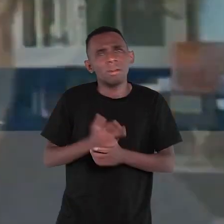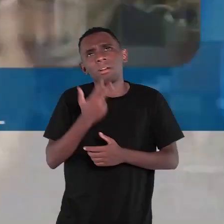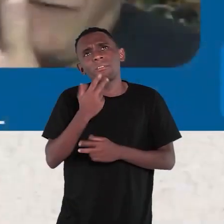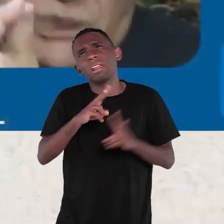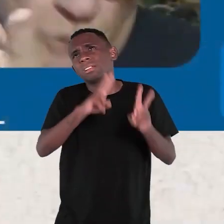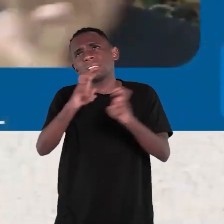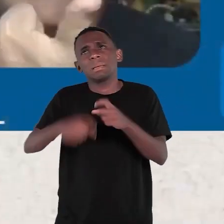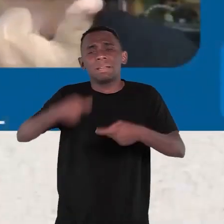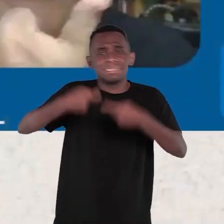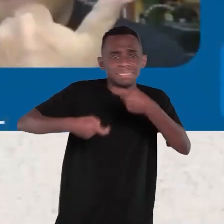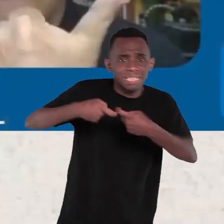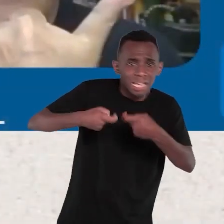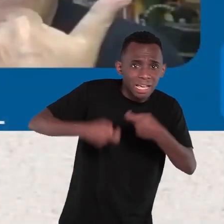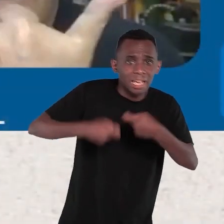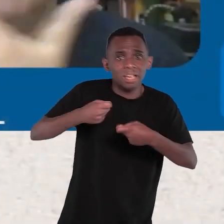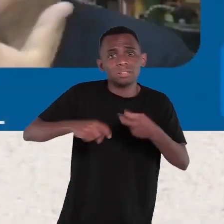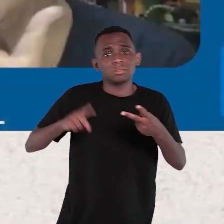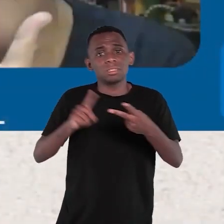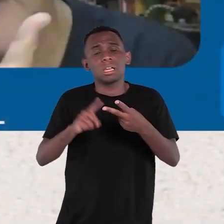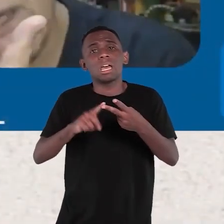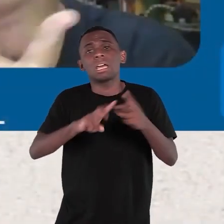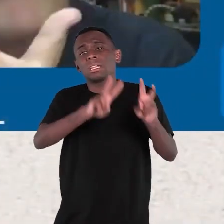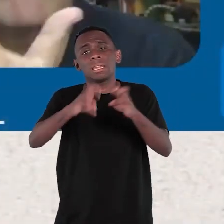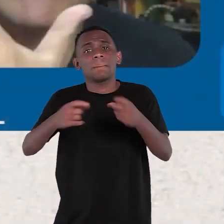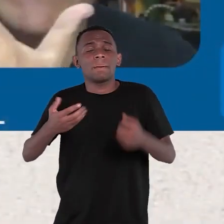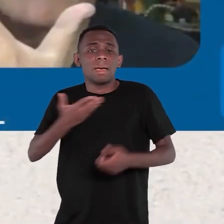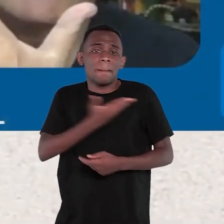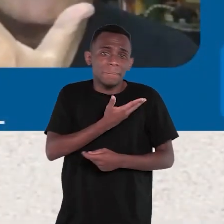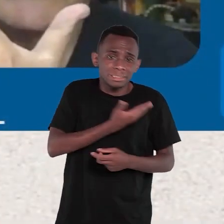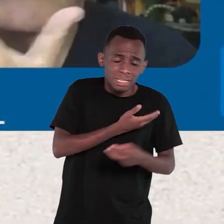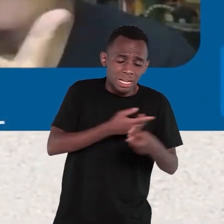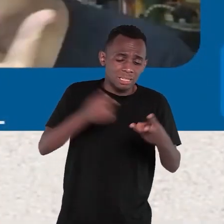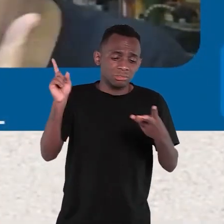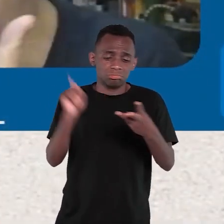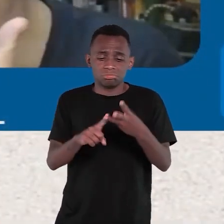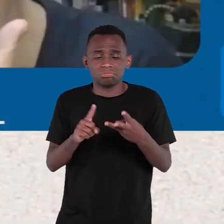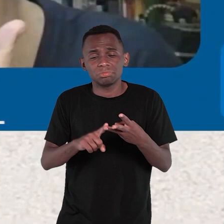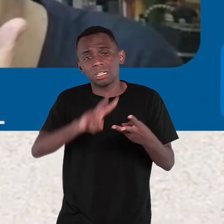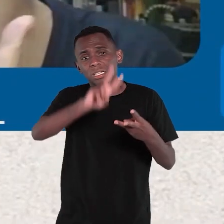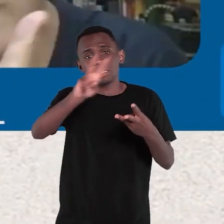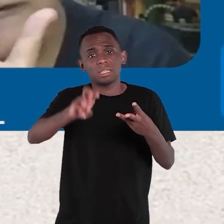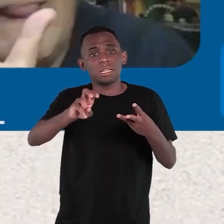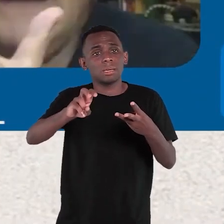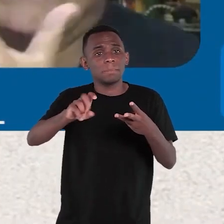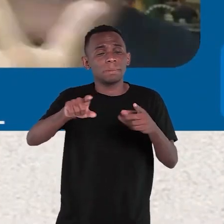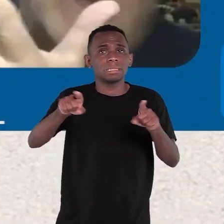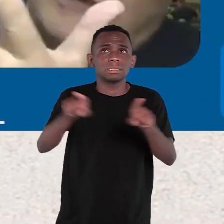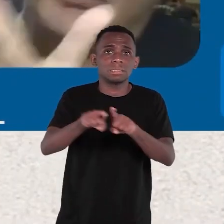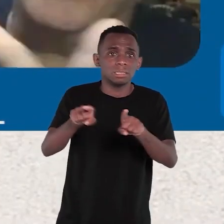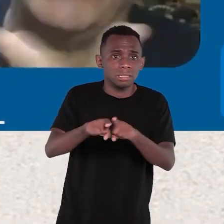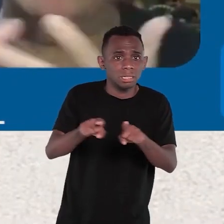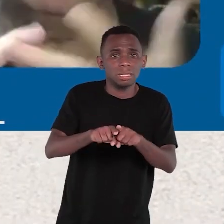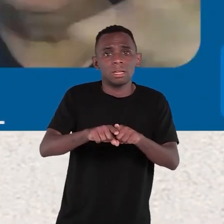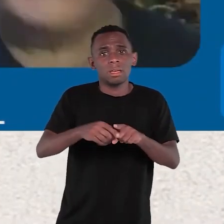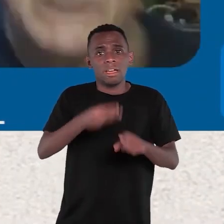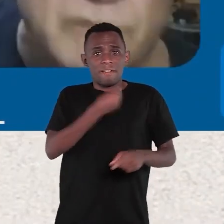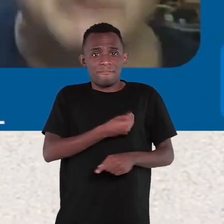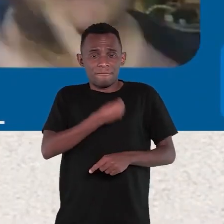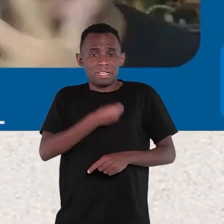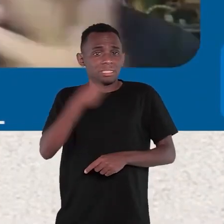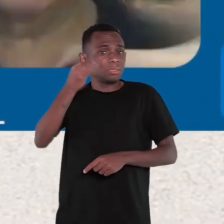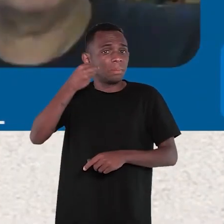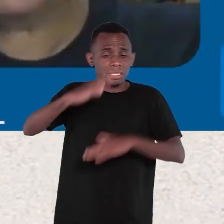deles? Eles querem falar sobre sexo, eles querem falar sobre amizade, eles querem falar sobre